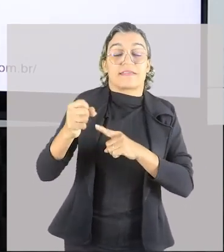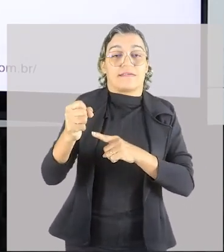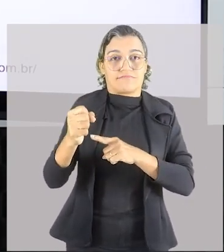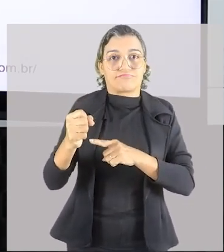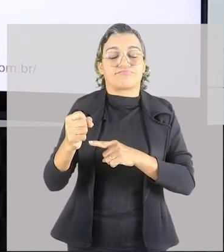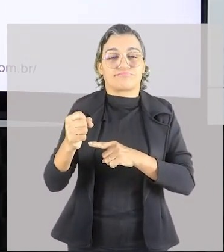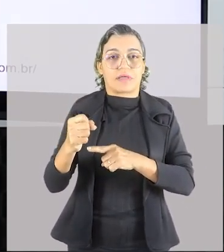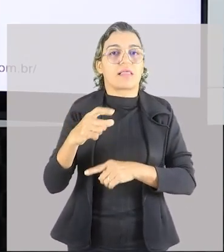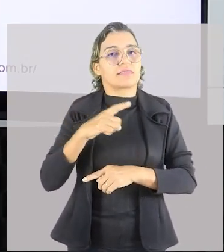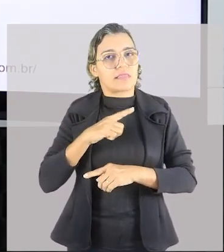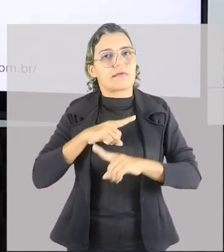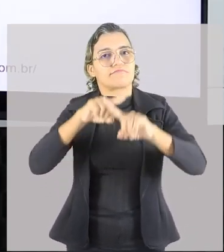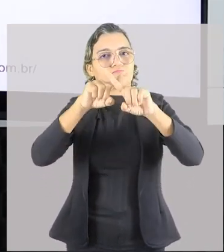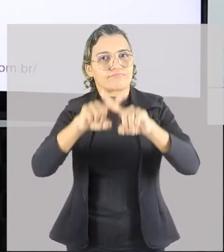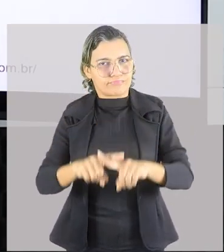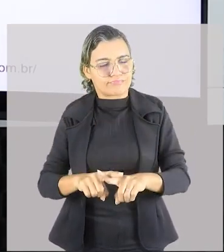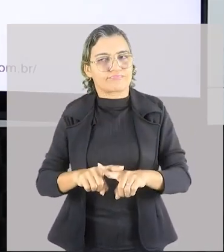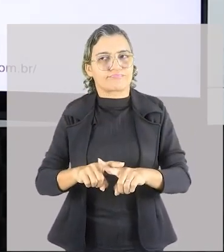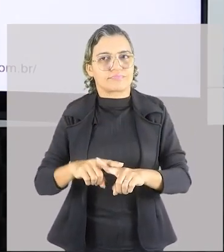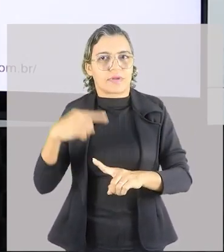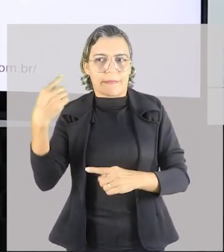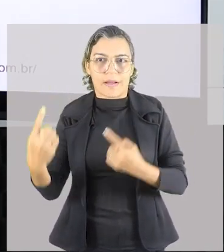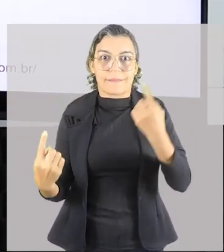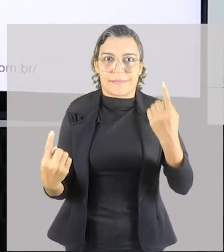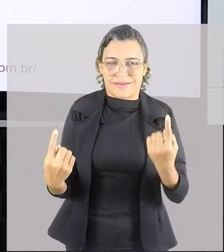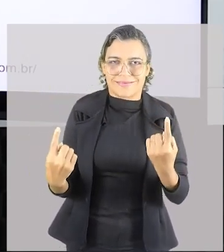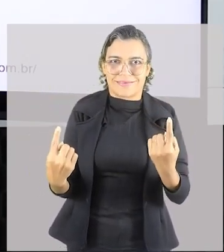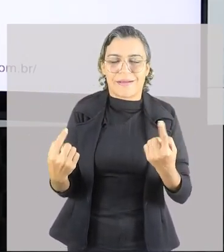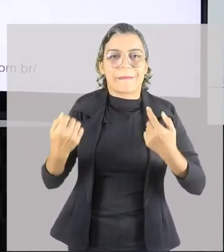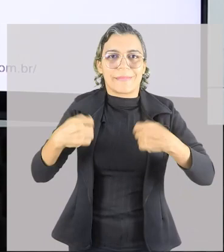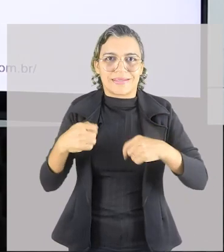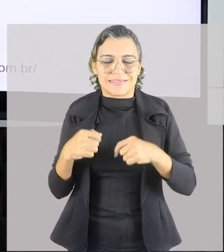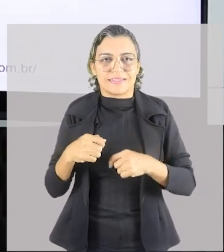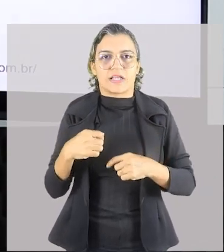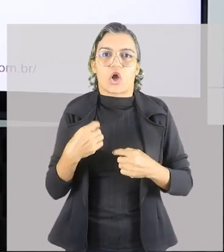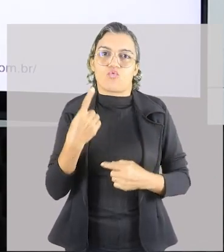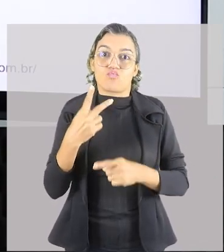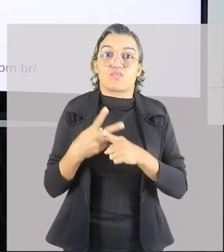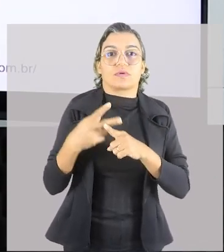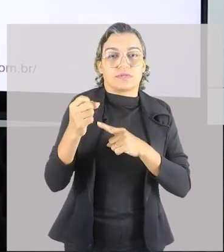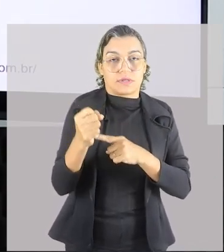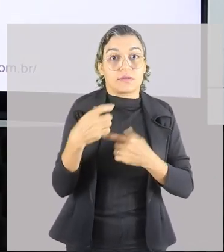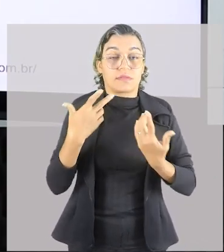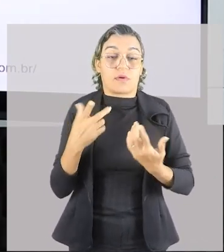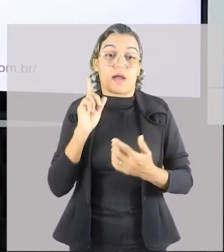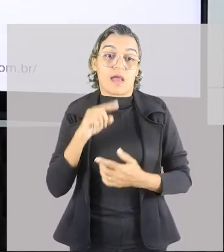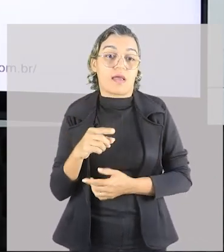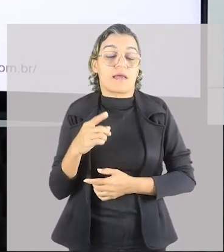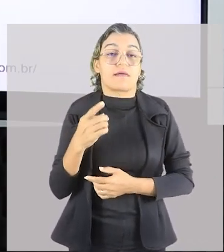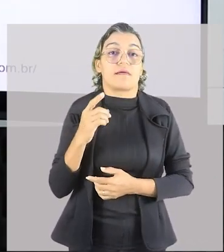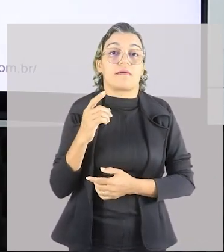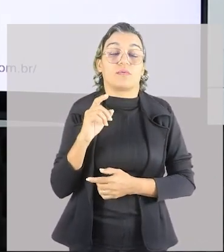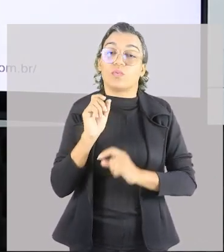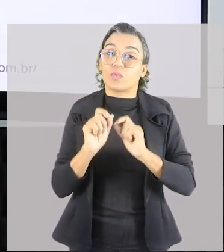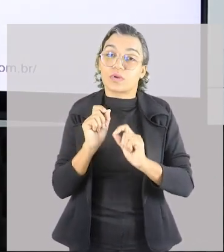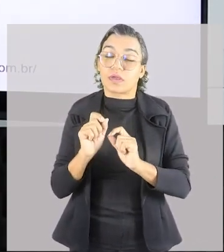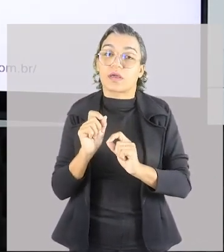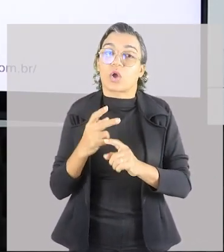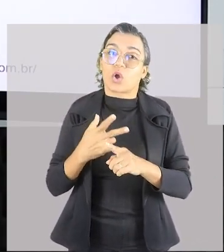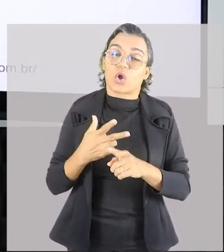sempre um adversário a ser vencido. A ideia é ganhar